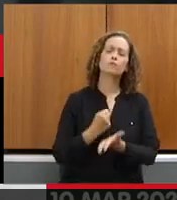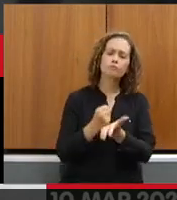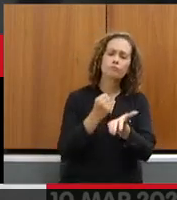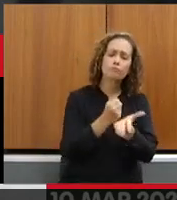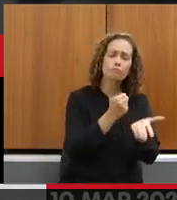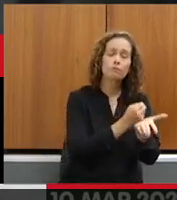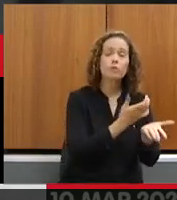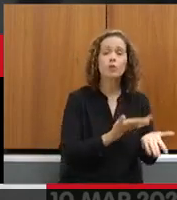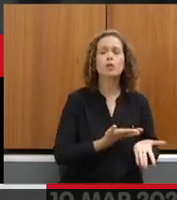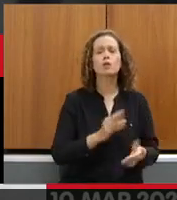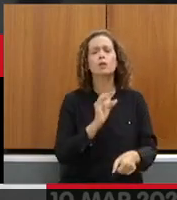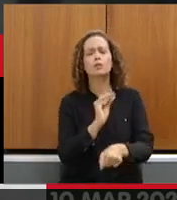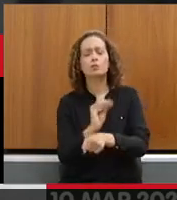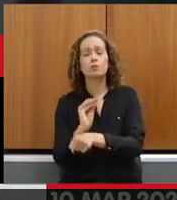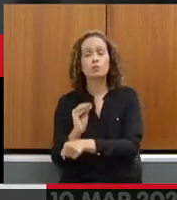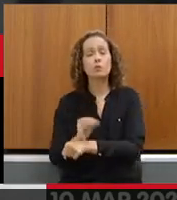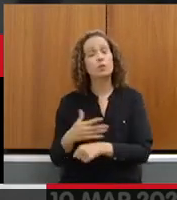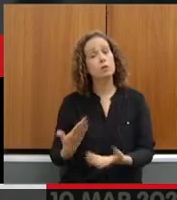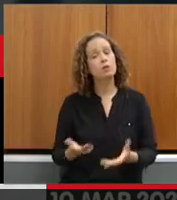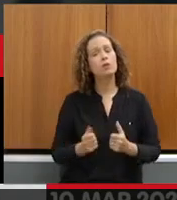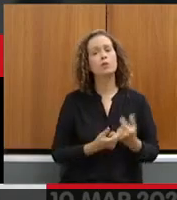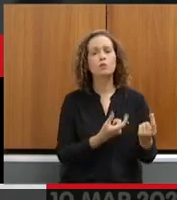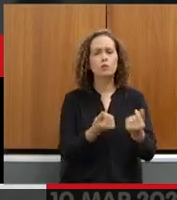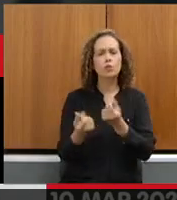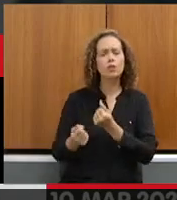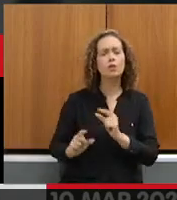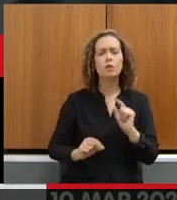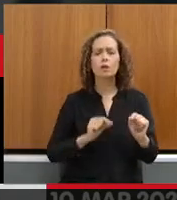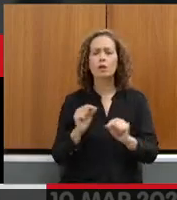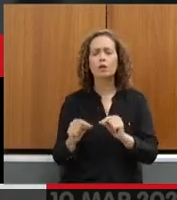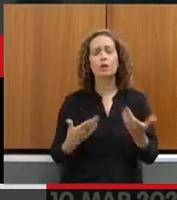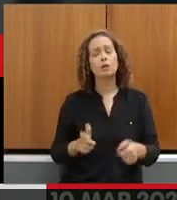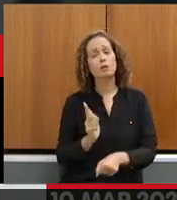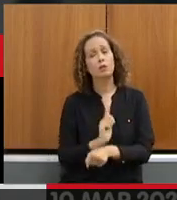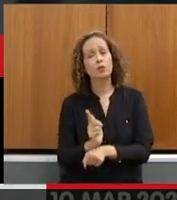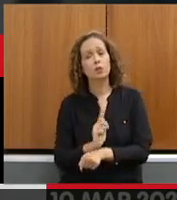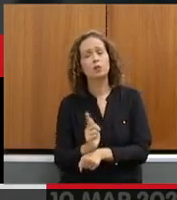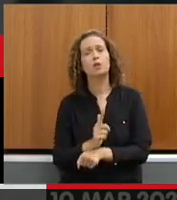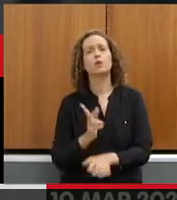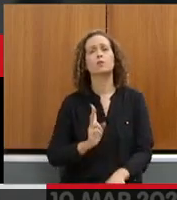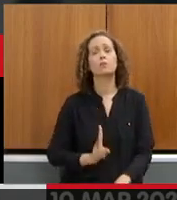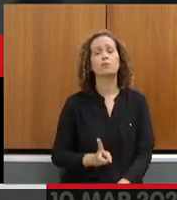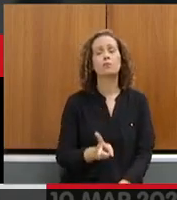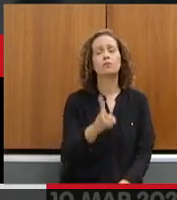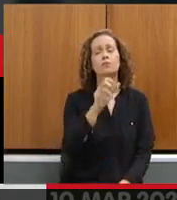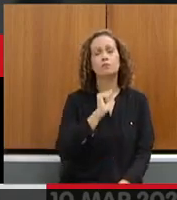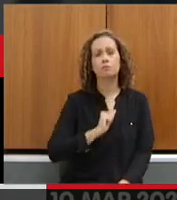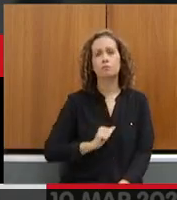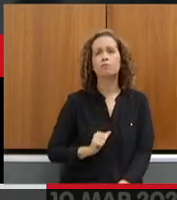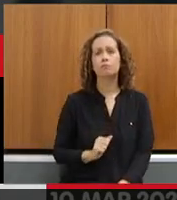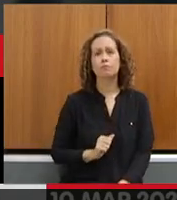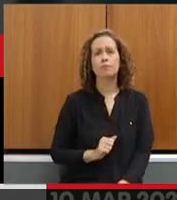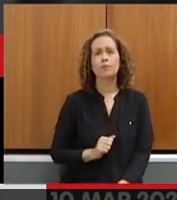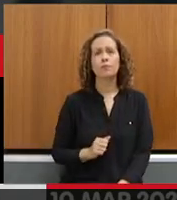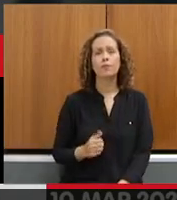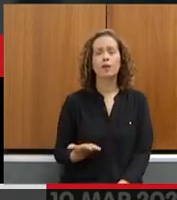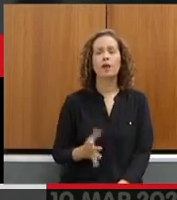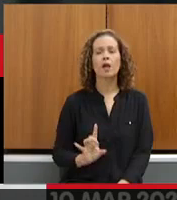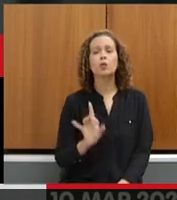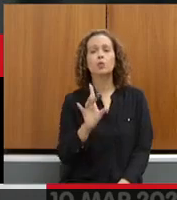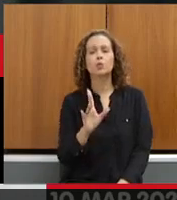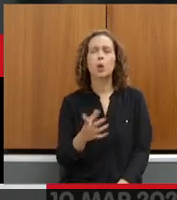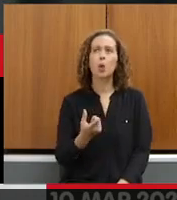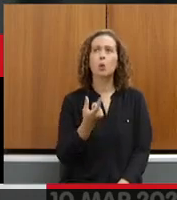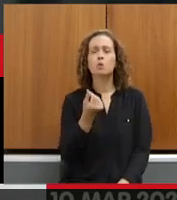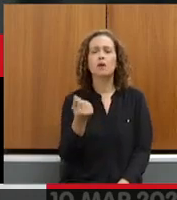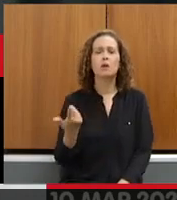dinheiro ele segue aquilo que eu princípio básico é dessa gestão que efectivamente investir com eficiência não investir simplesmente o